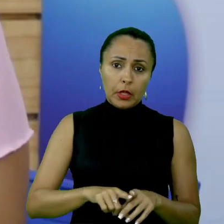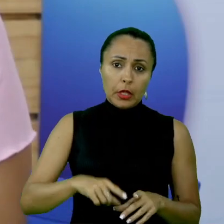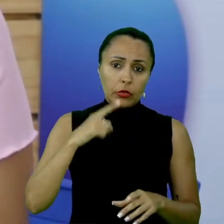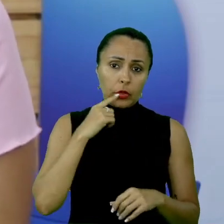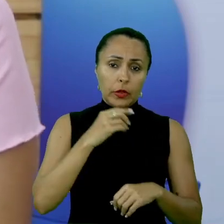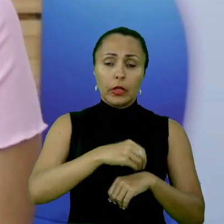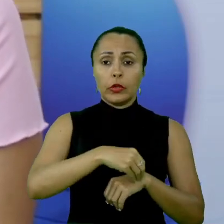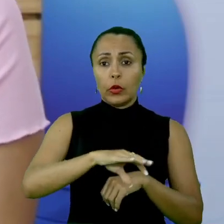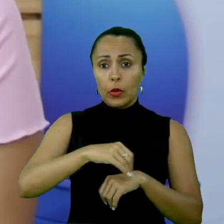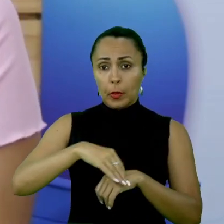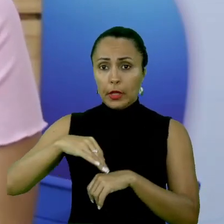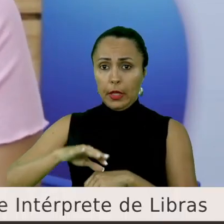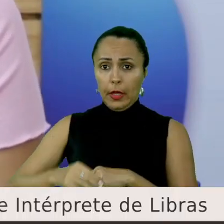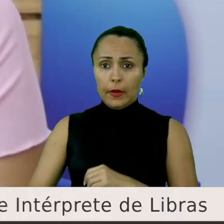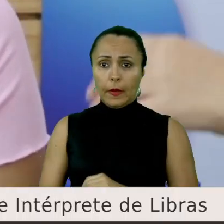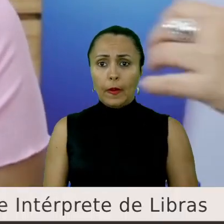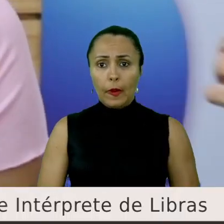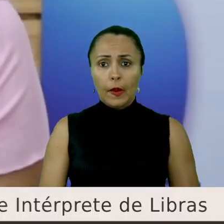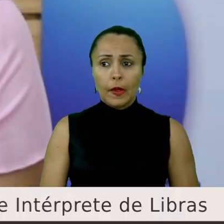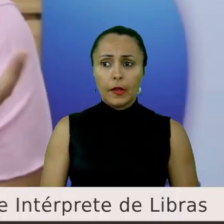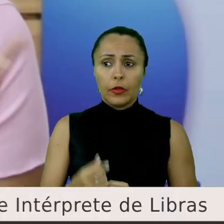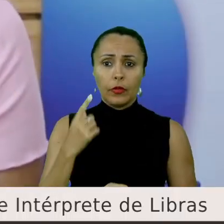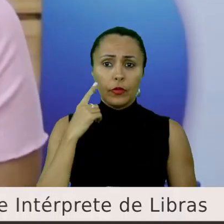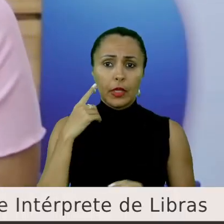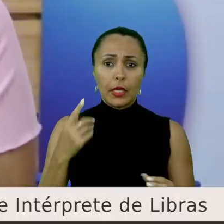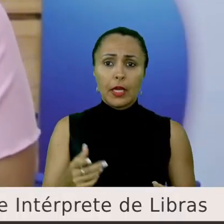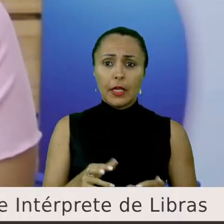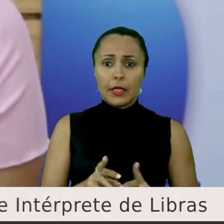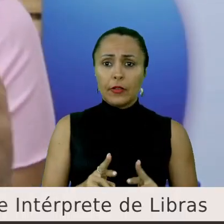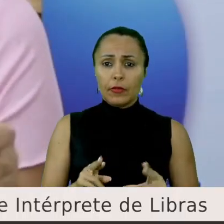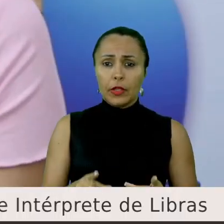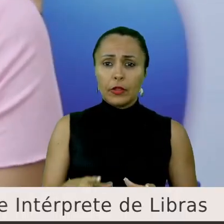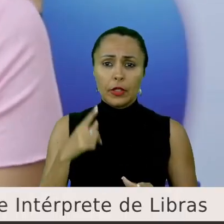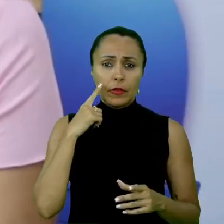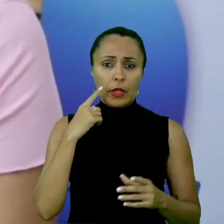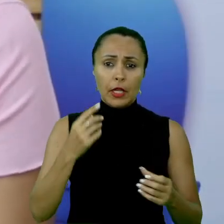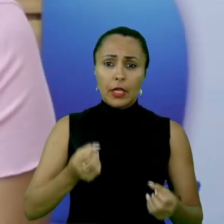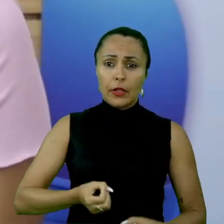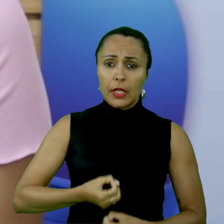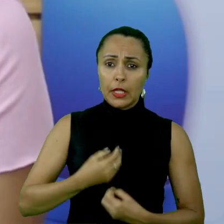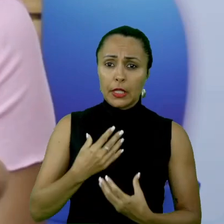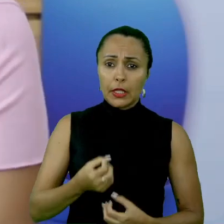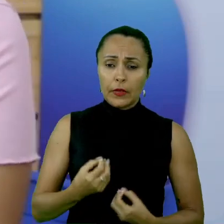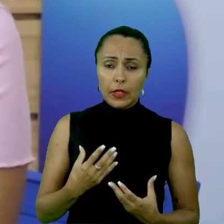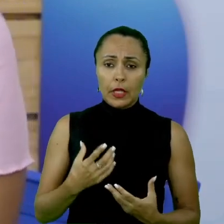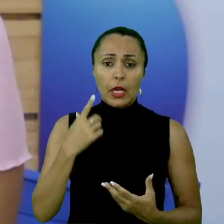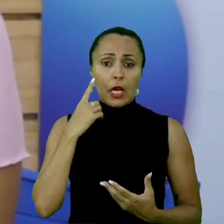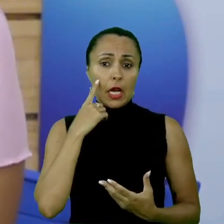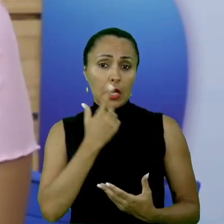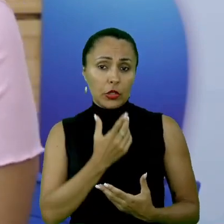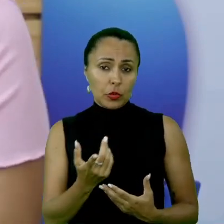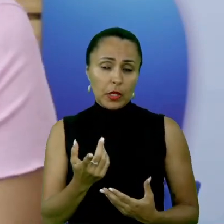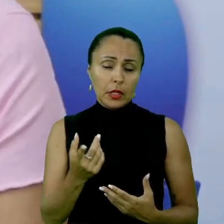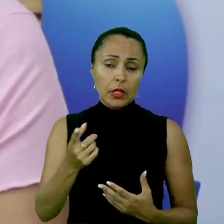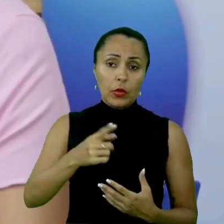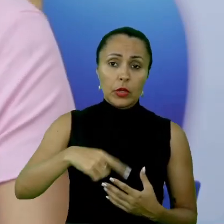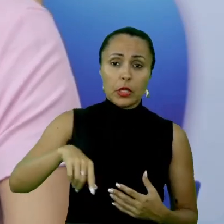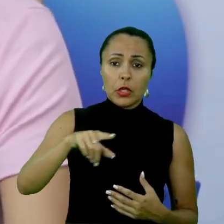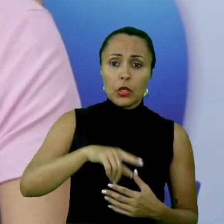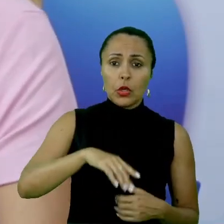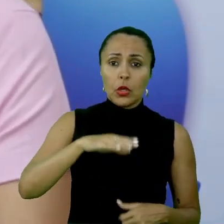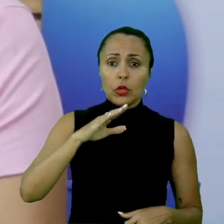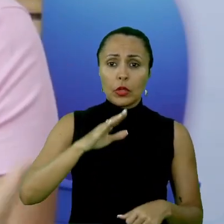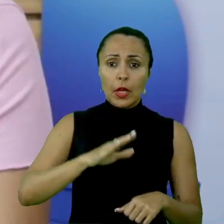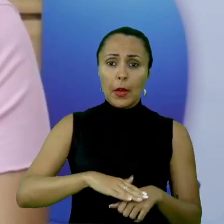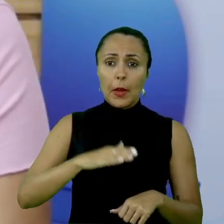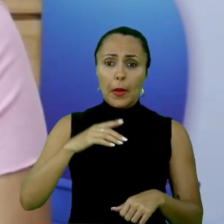todo por imagens, às vezes fica difícil saber de onde veio a inspiração, a referência. E é isso, por vezes, é que dá mais pano para